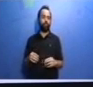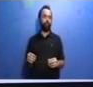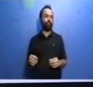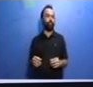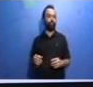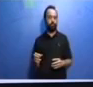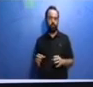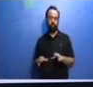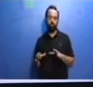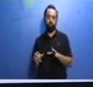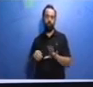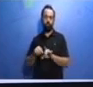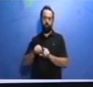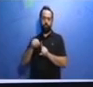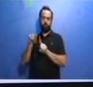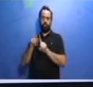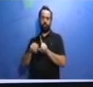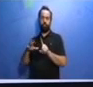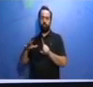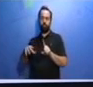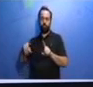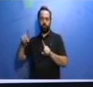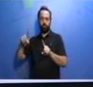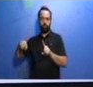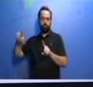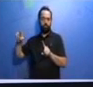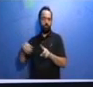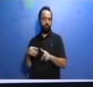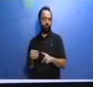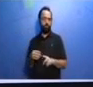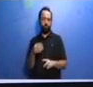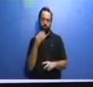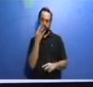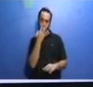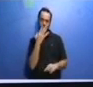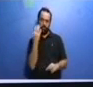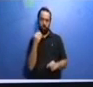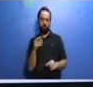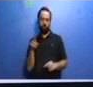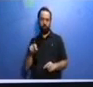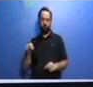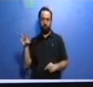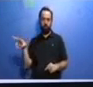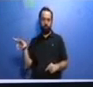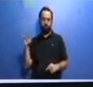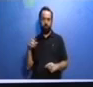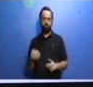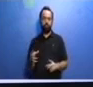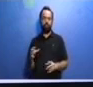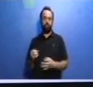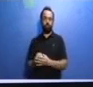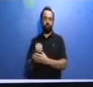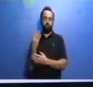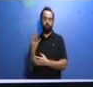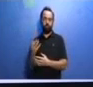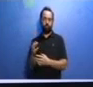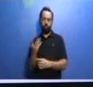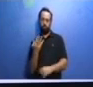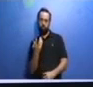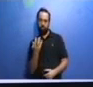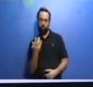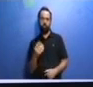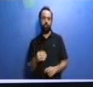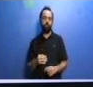sólido, variação de temperatura, aparecimento de um cheiro característico, aparecimento de